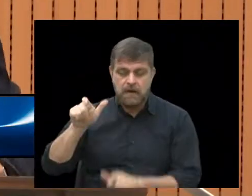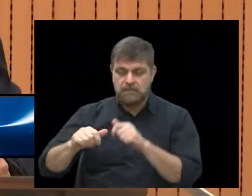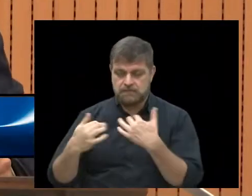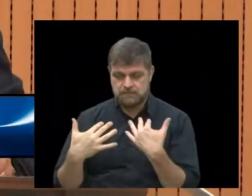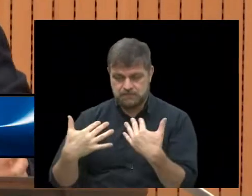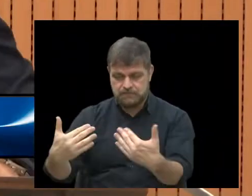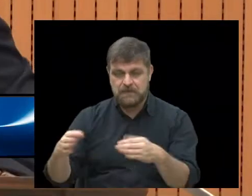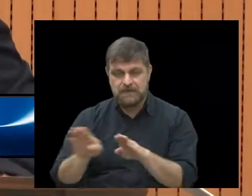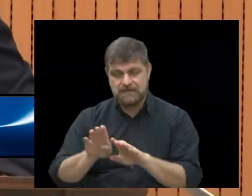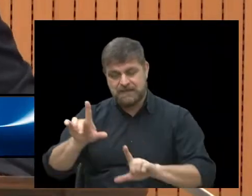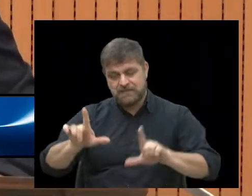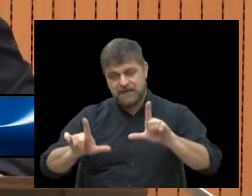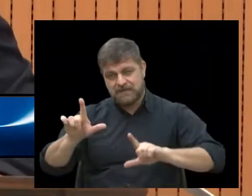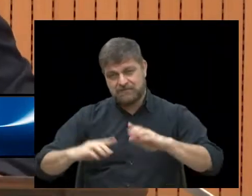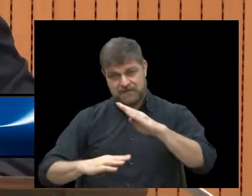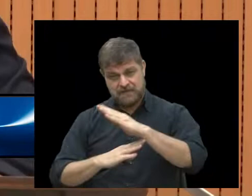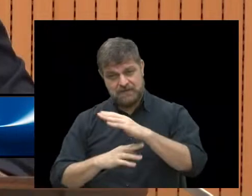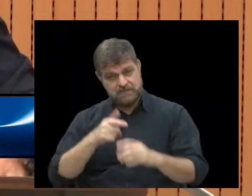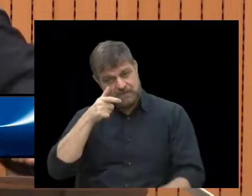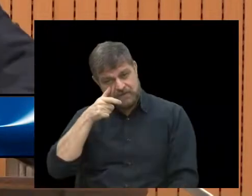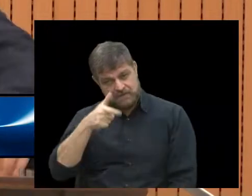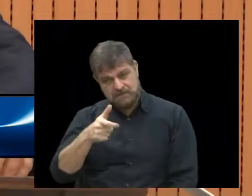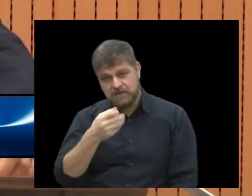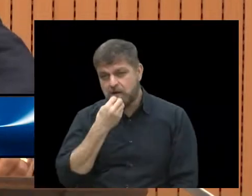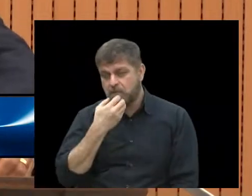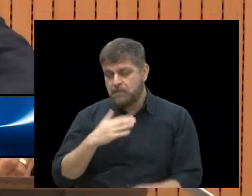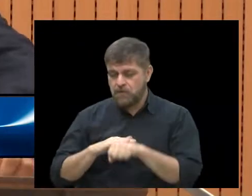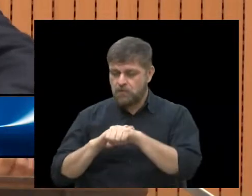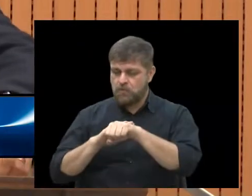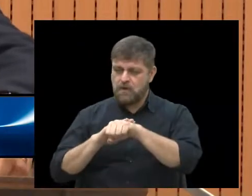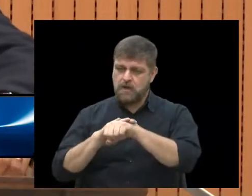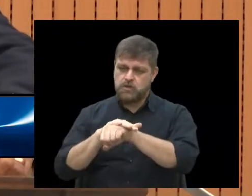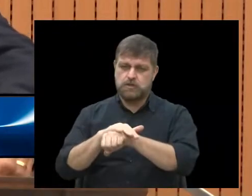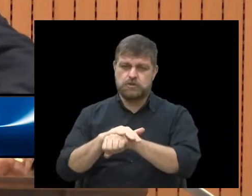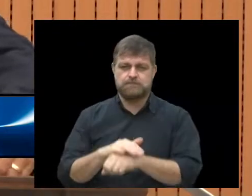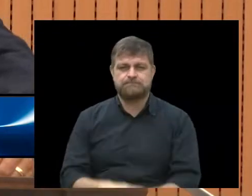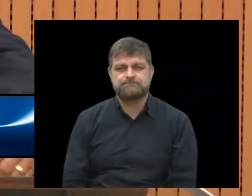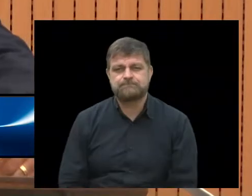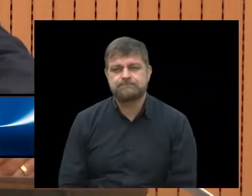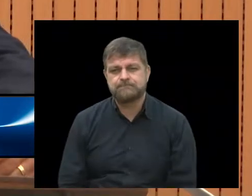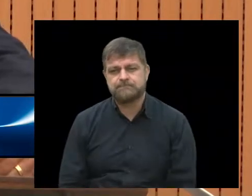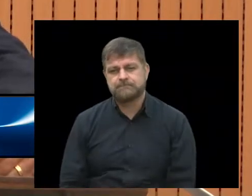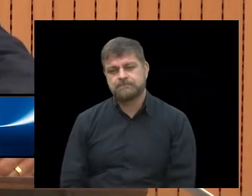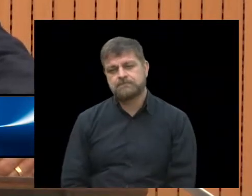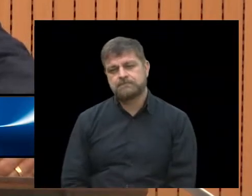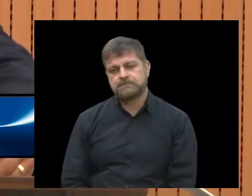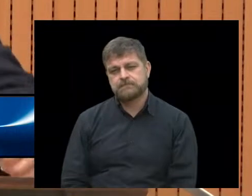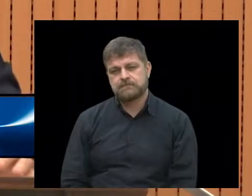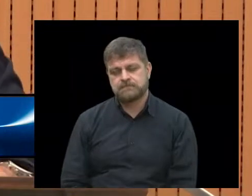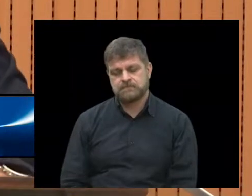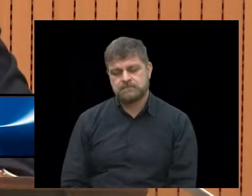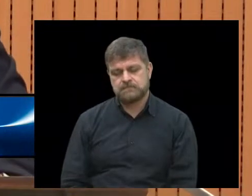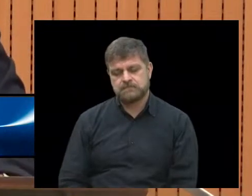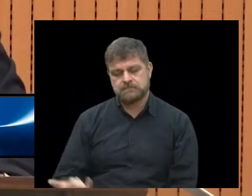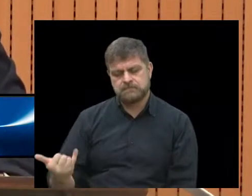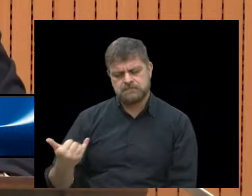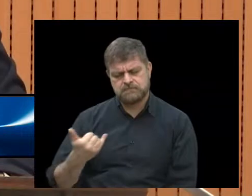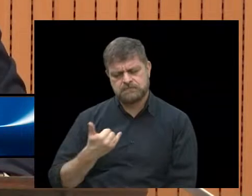que nos assiste pela TV Câmara, muito boa noite. Eu tomei